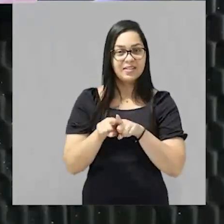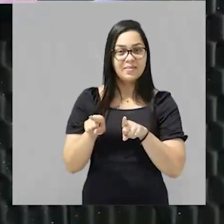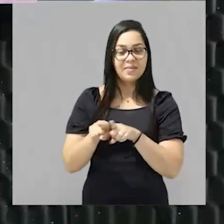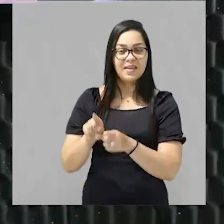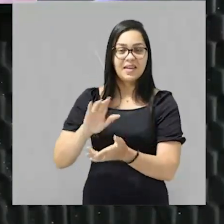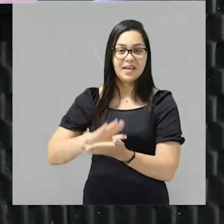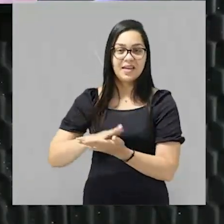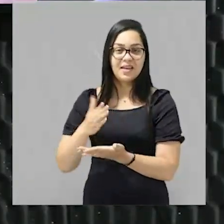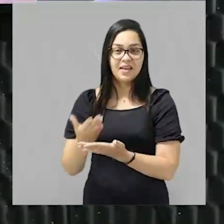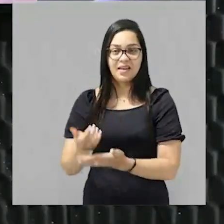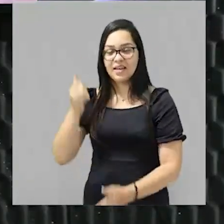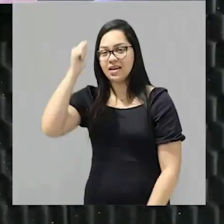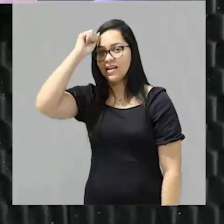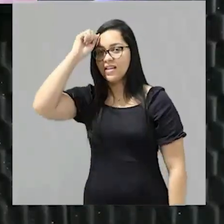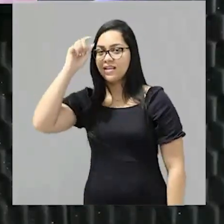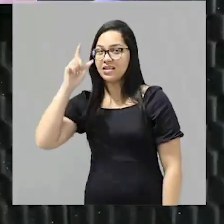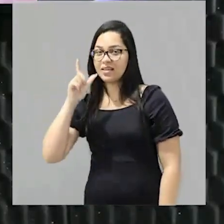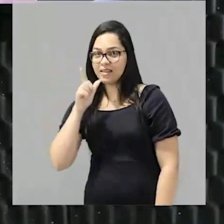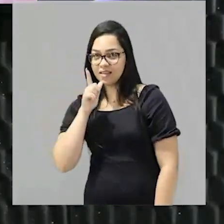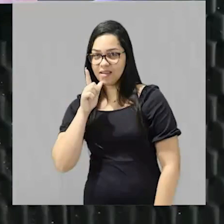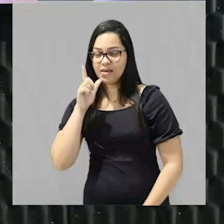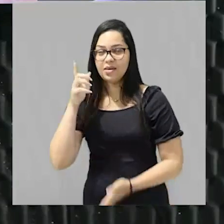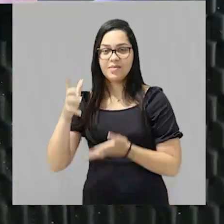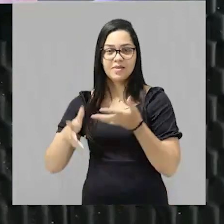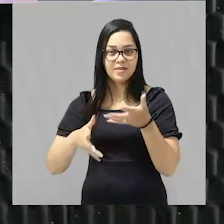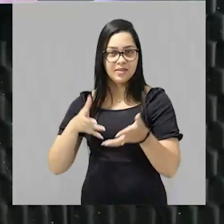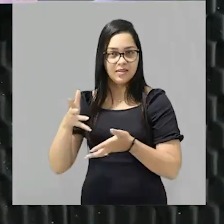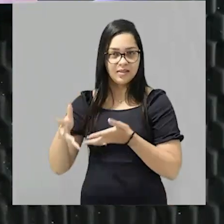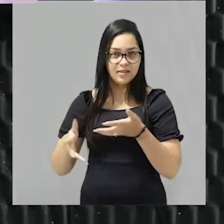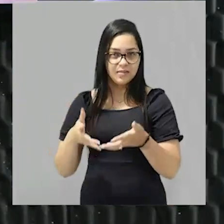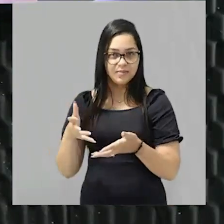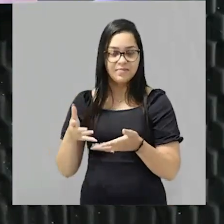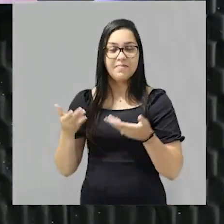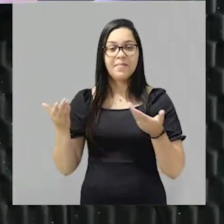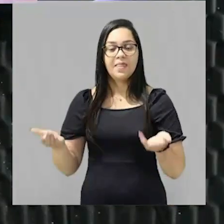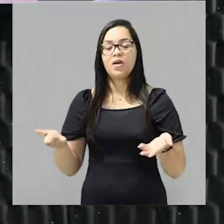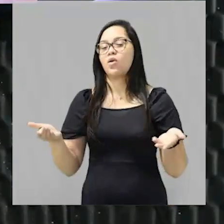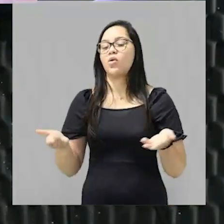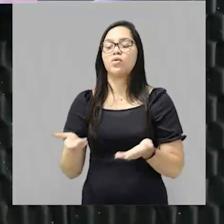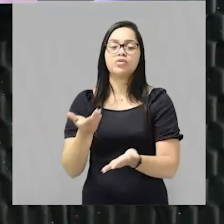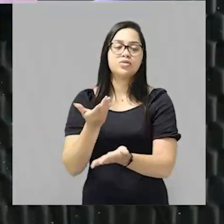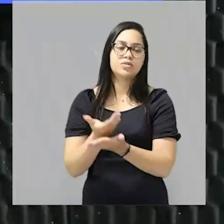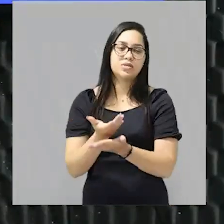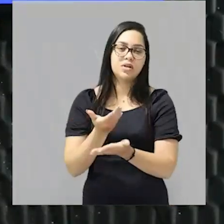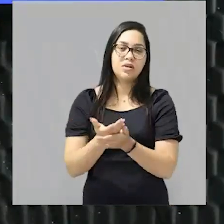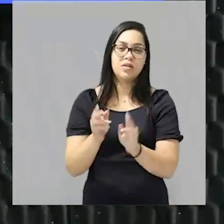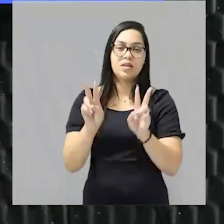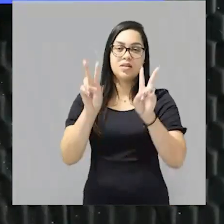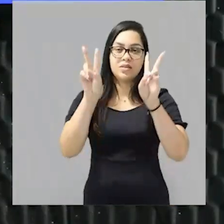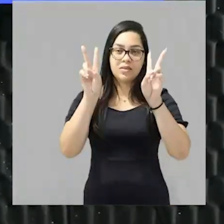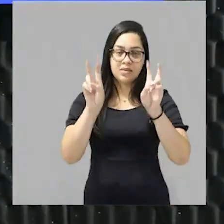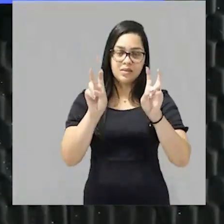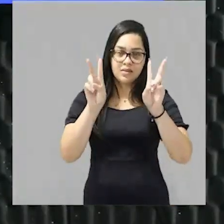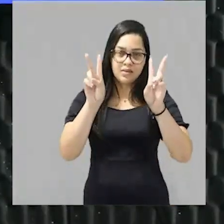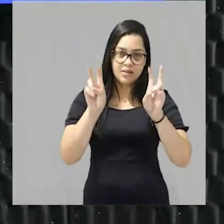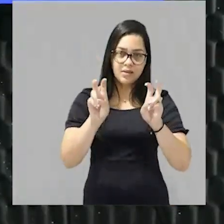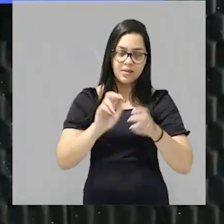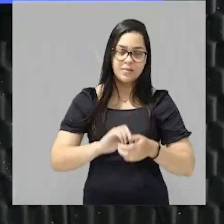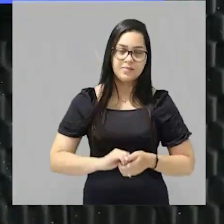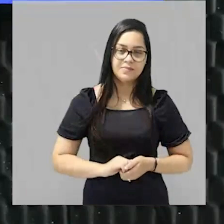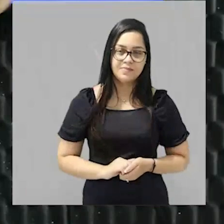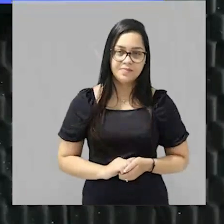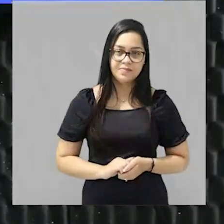a nossa doce Alana, a nossa intérprete de Libras. Na aula de hoje, nós vamos falar